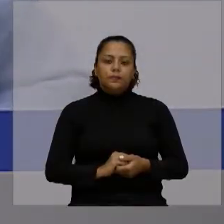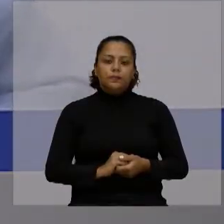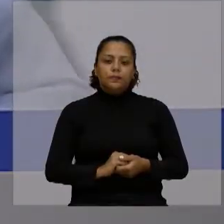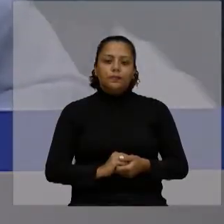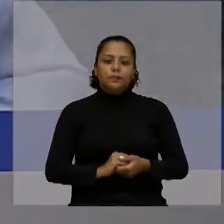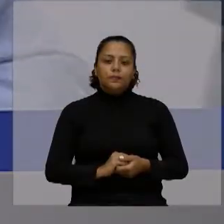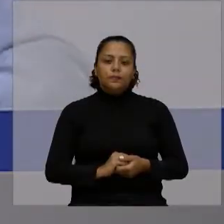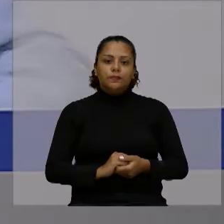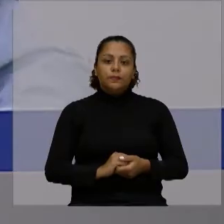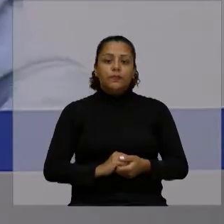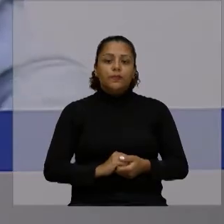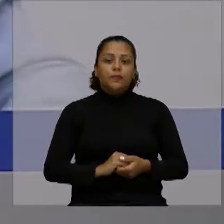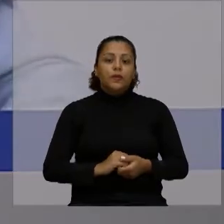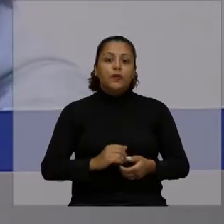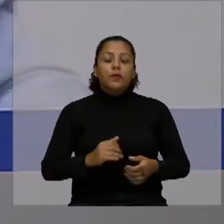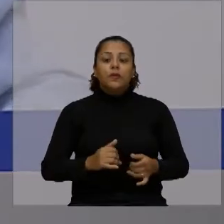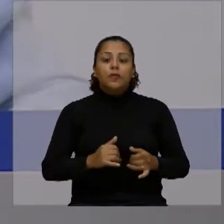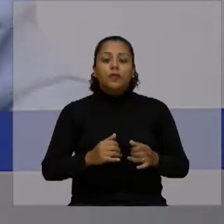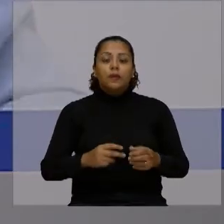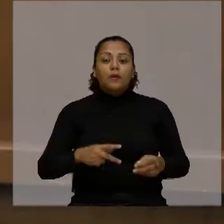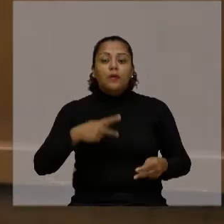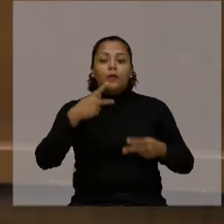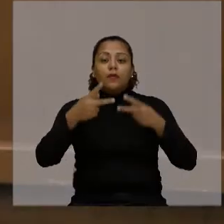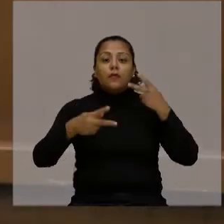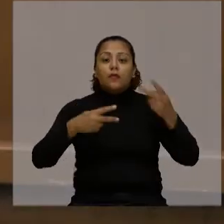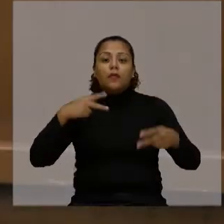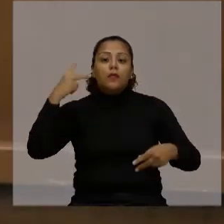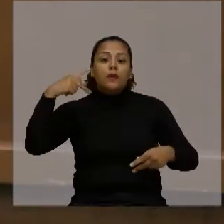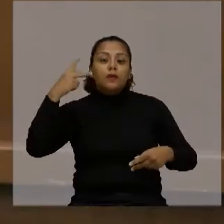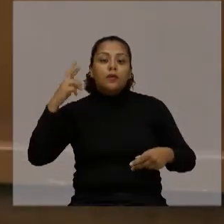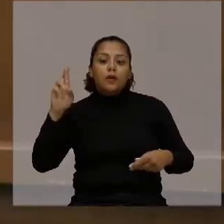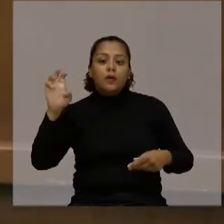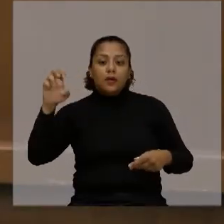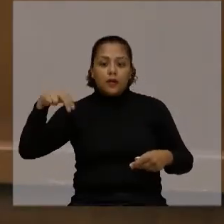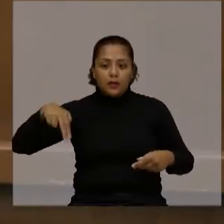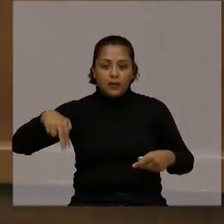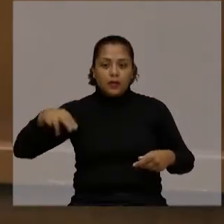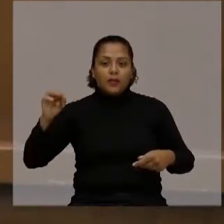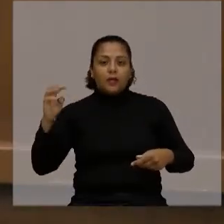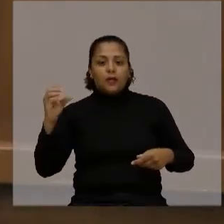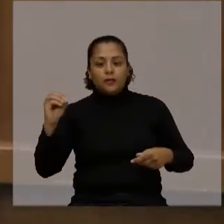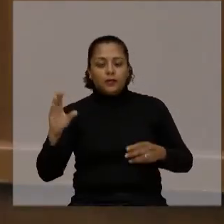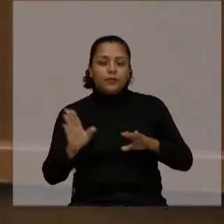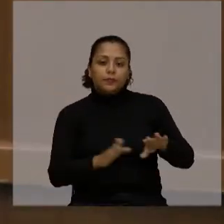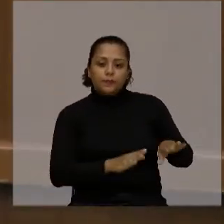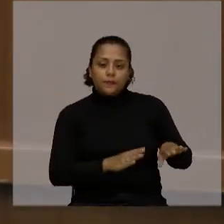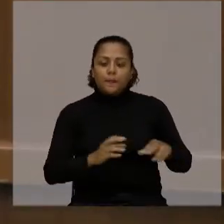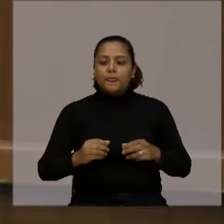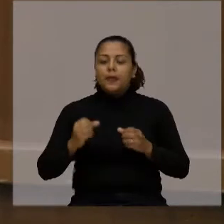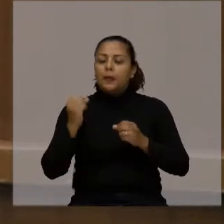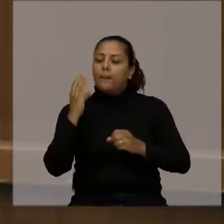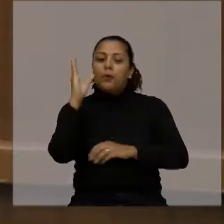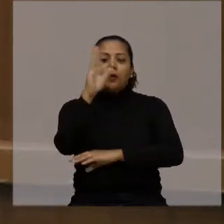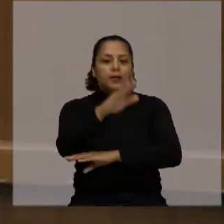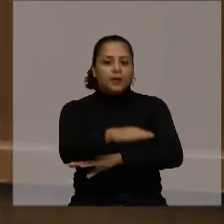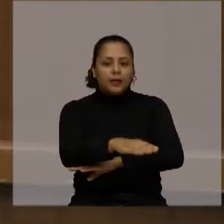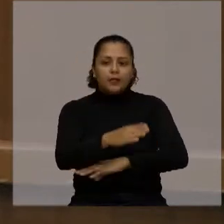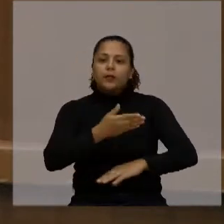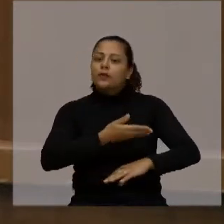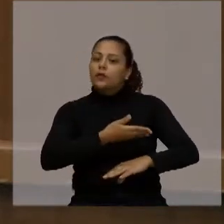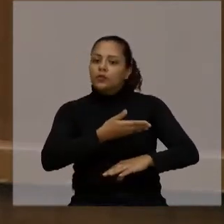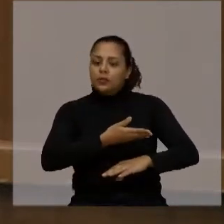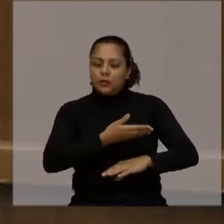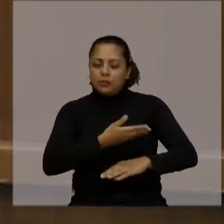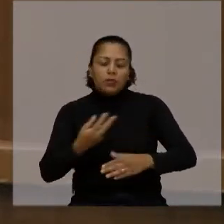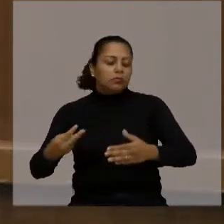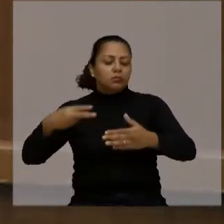Com a palavra, vereador Renato Santiago. Boa tarde, presidente, a todos os colegas de plenário.